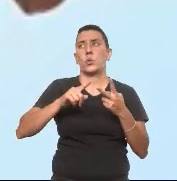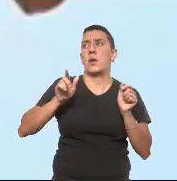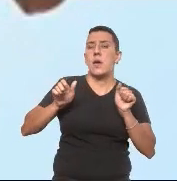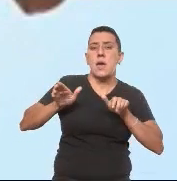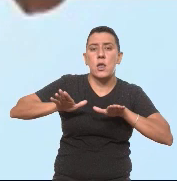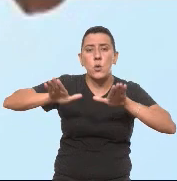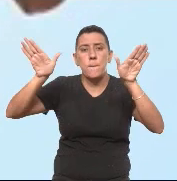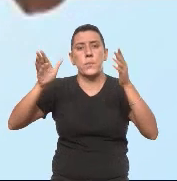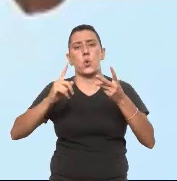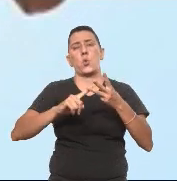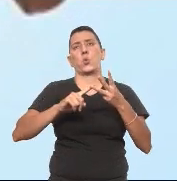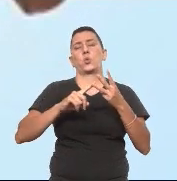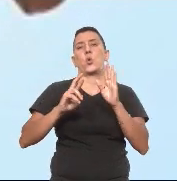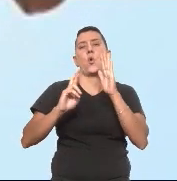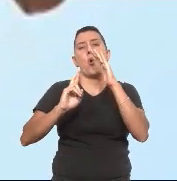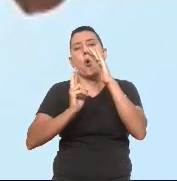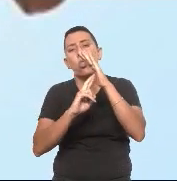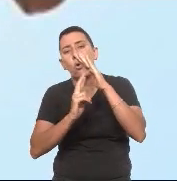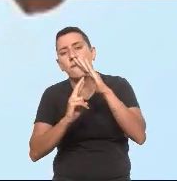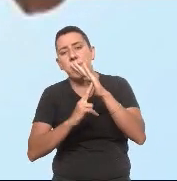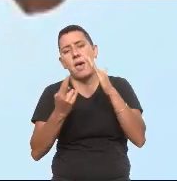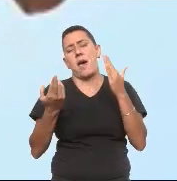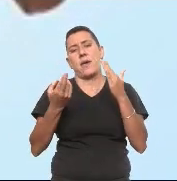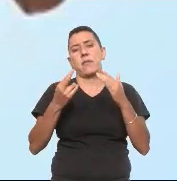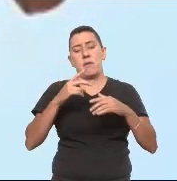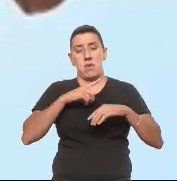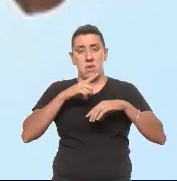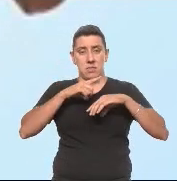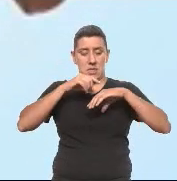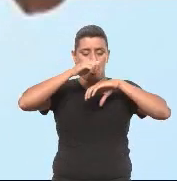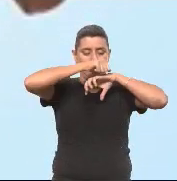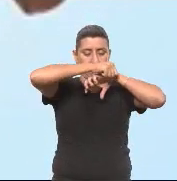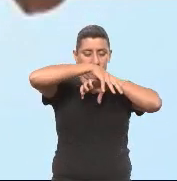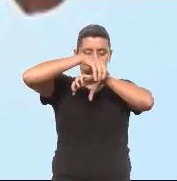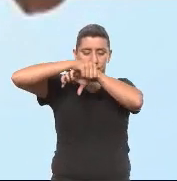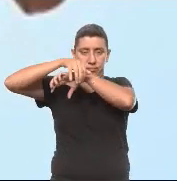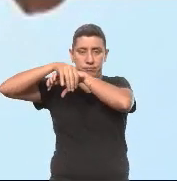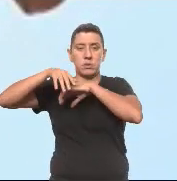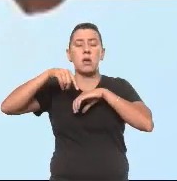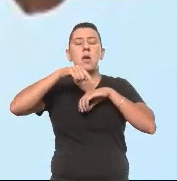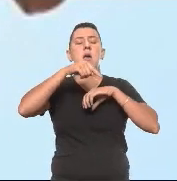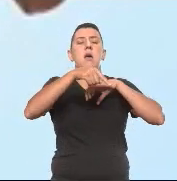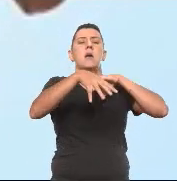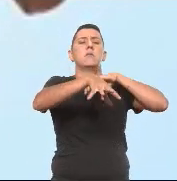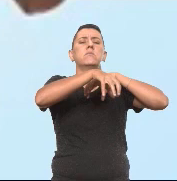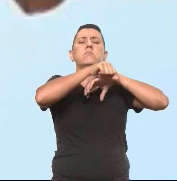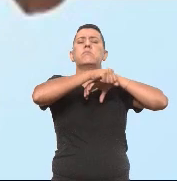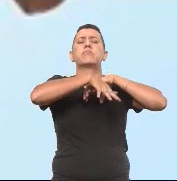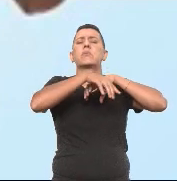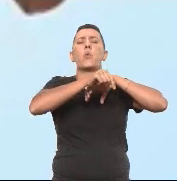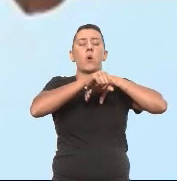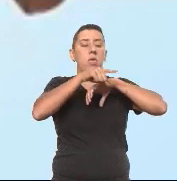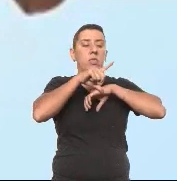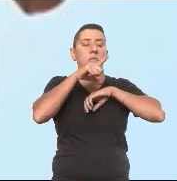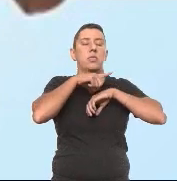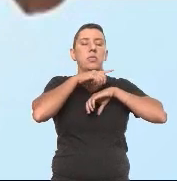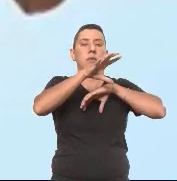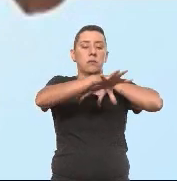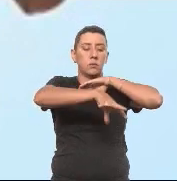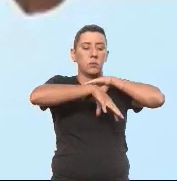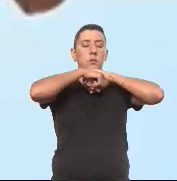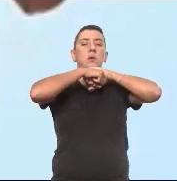Terminal Rodoviário assim por diante eu coloco pequenas nuvens que vai gerenciar as câmeras que estão naquela região mas a inteligência